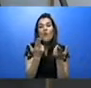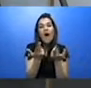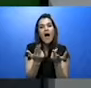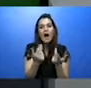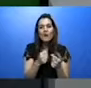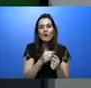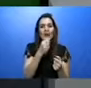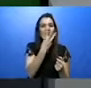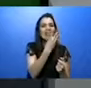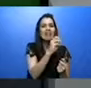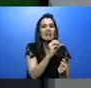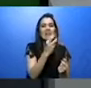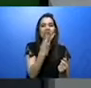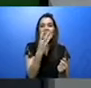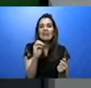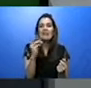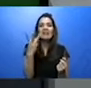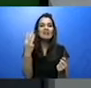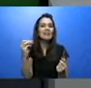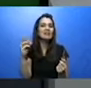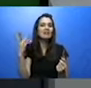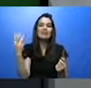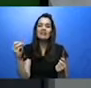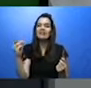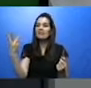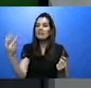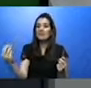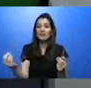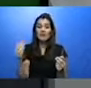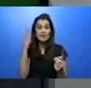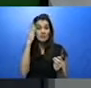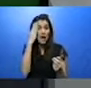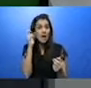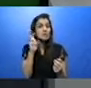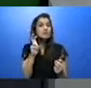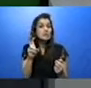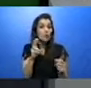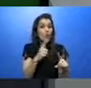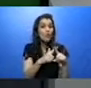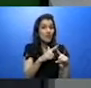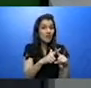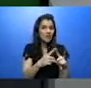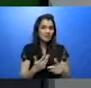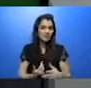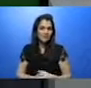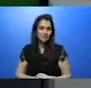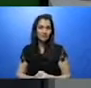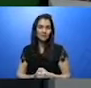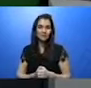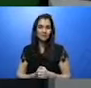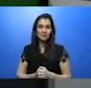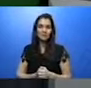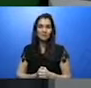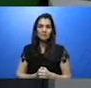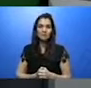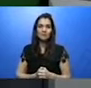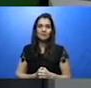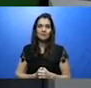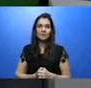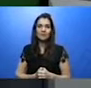30 mais 30 mais 30 mais 30 mais 30, e eu sei que são 5 vezes que aparece o 30 aqui. Então, como eu